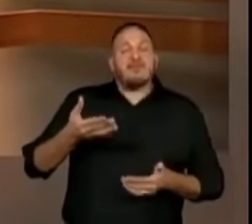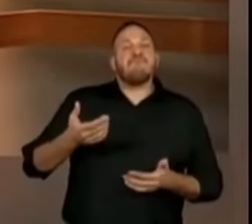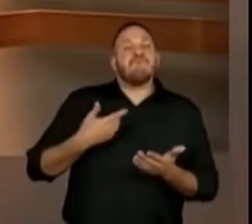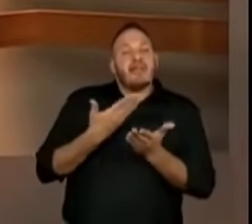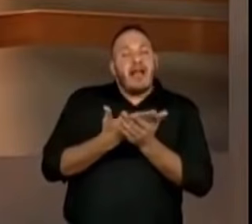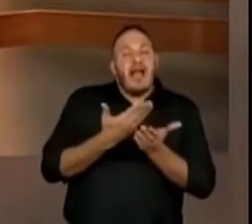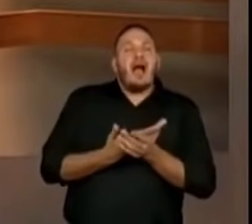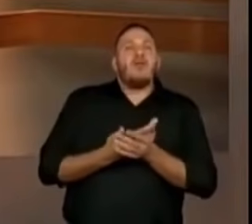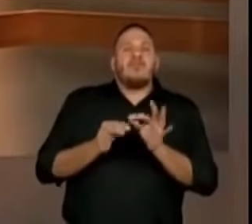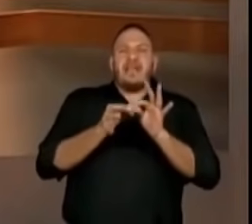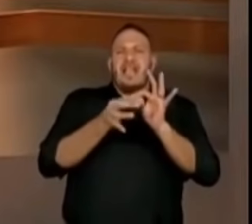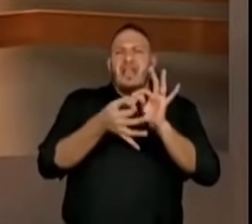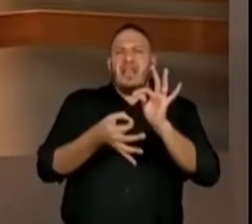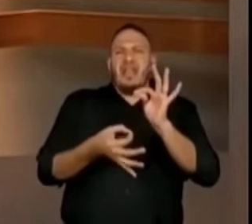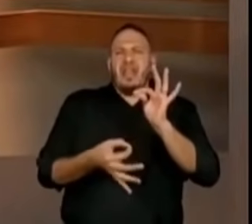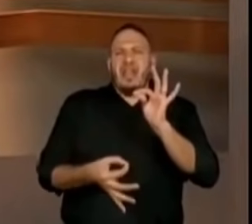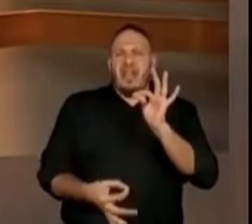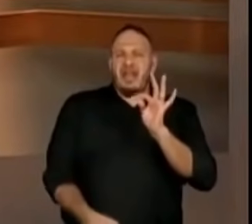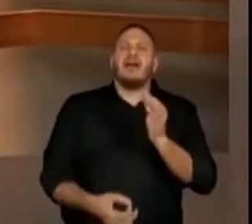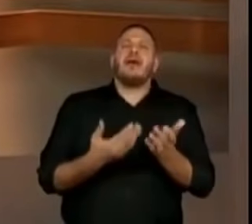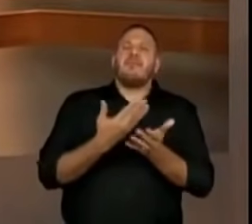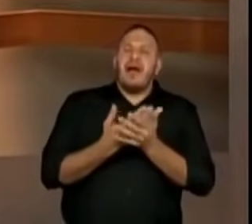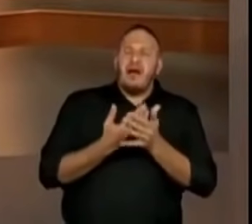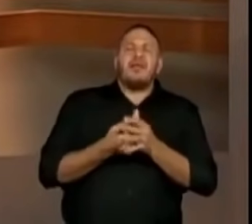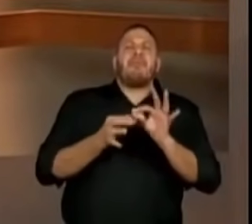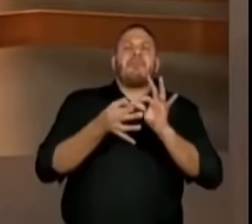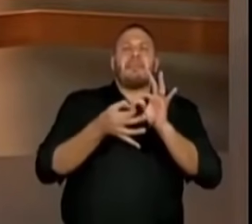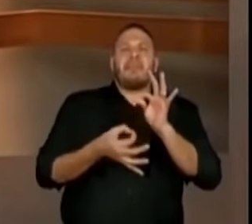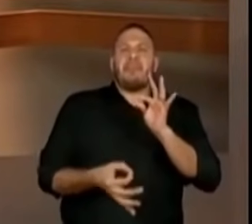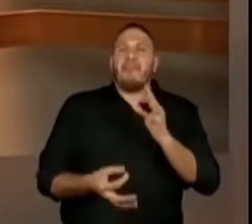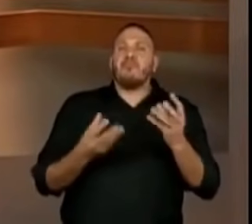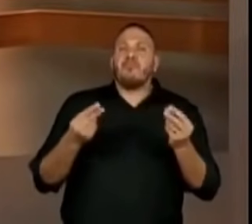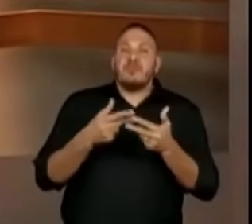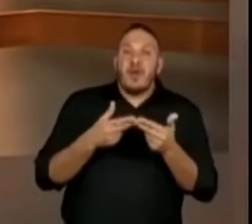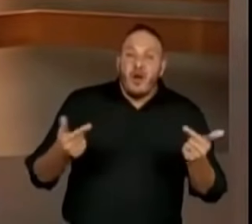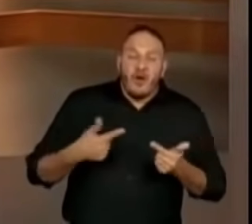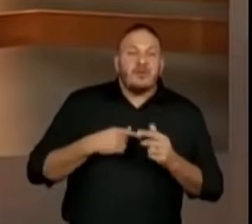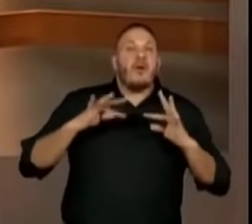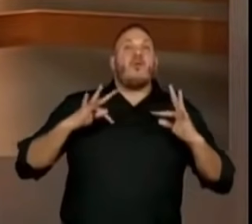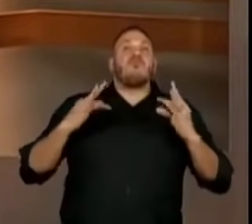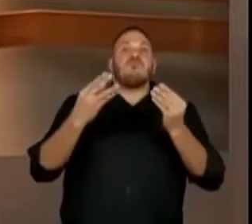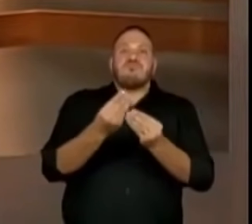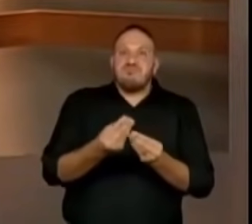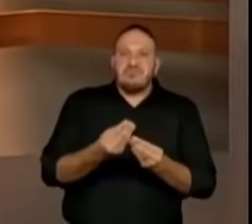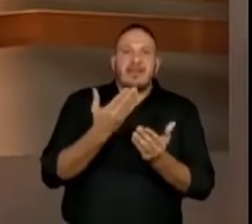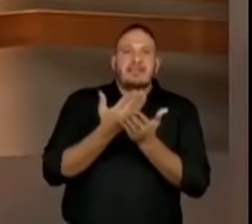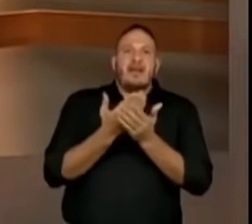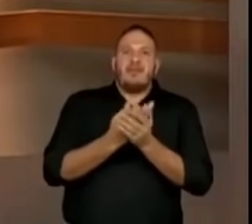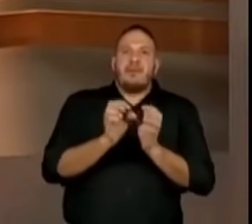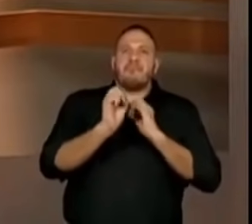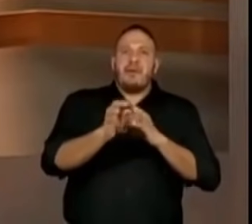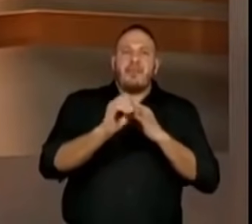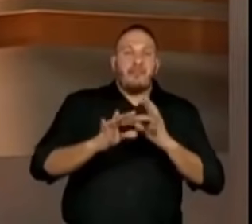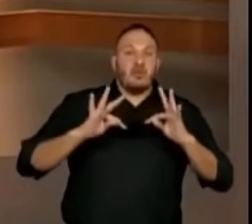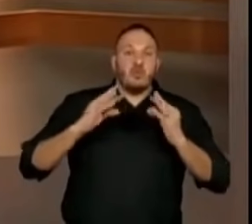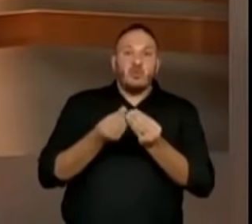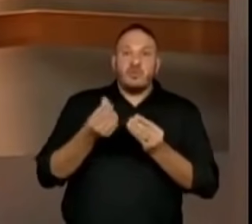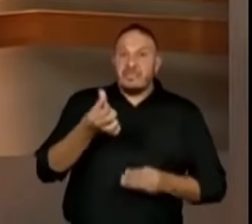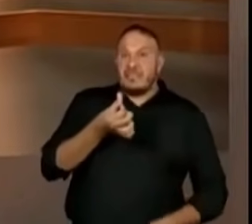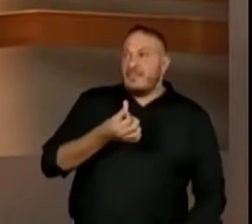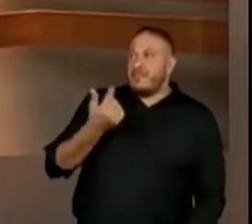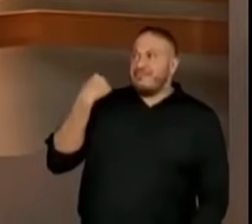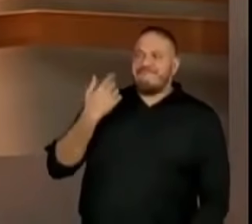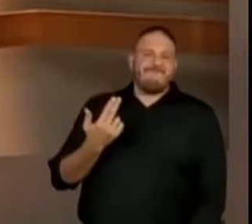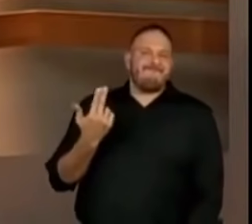muito tensa. Era uma aula muito comprida. Para dar toda essa aula na sexta-feira não ia rolar, né? Então